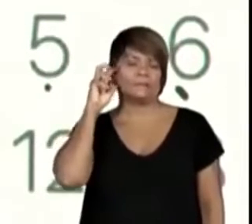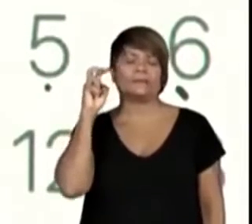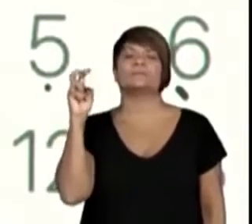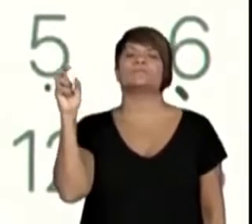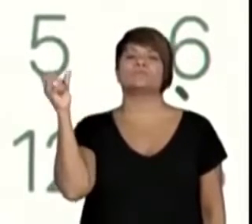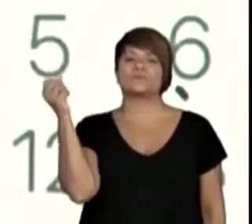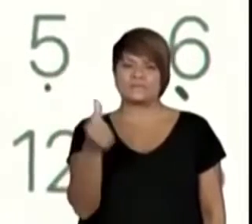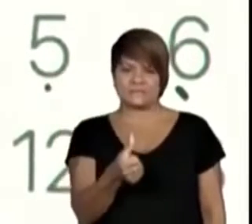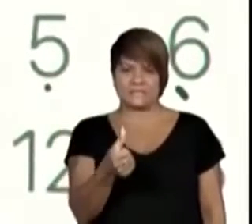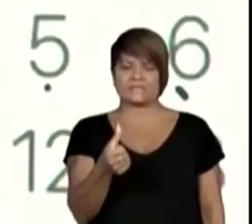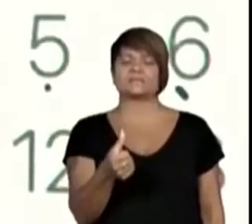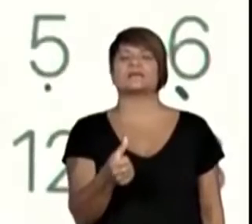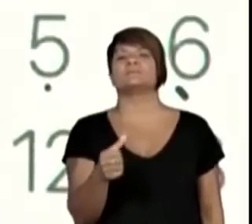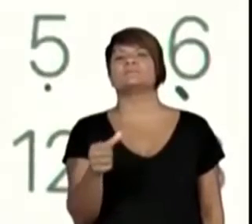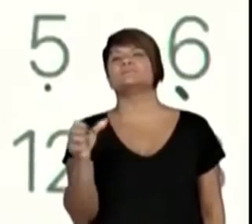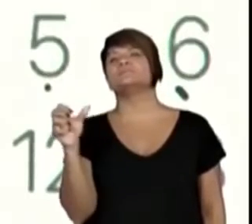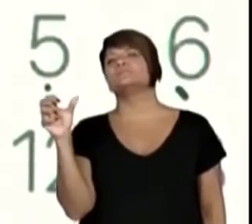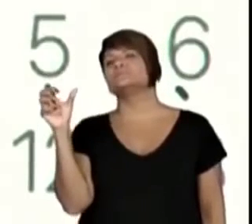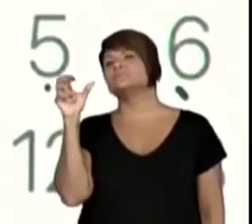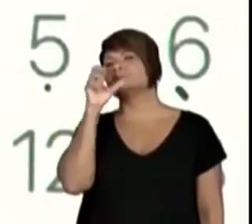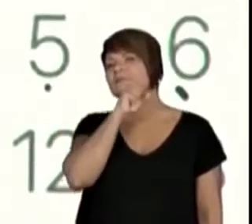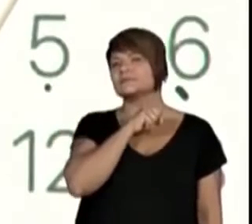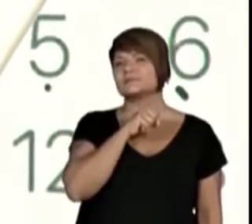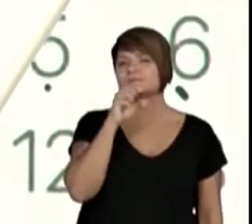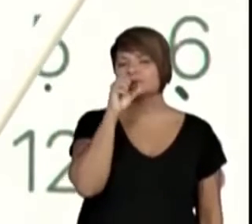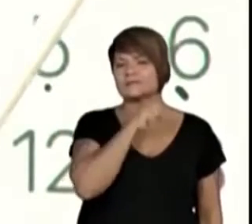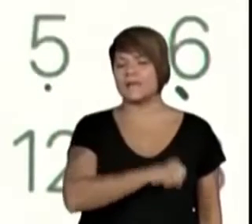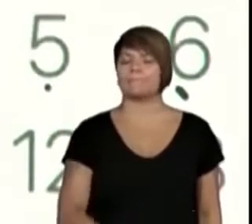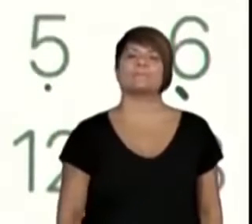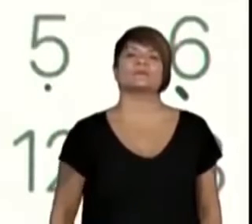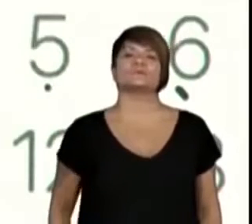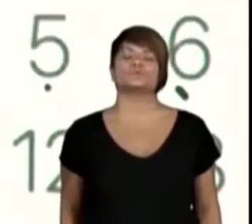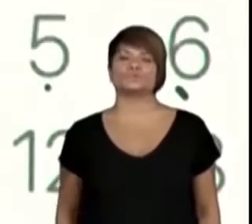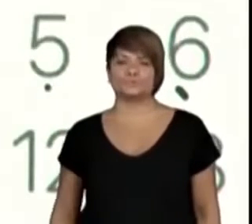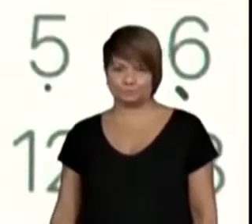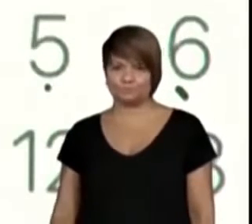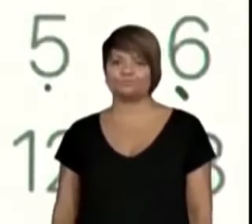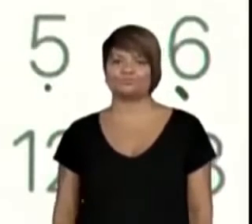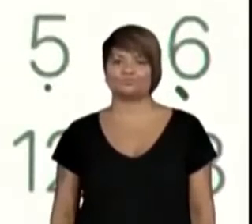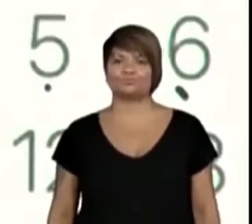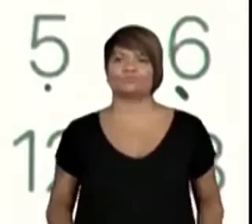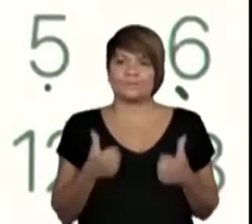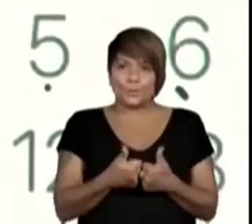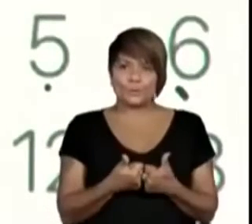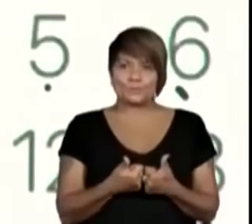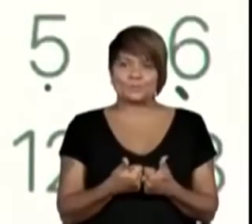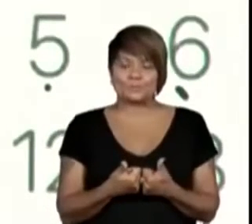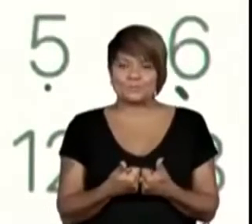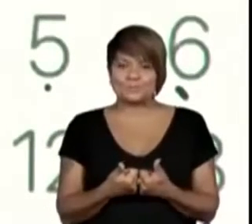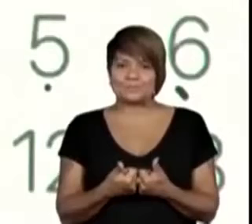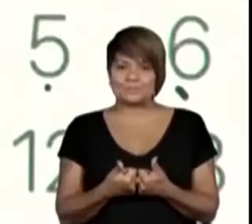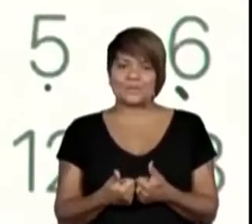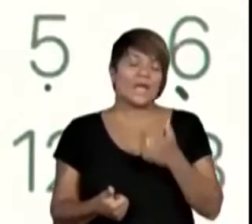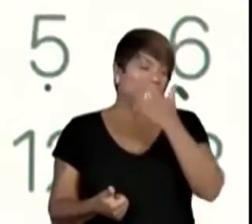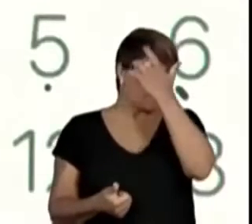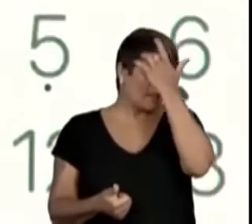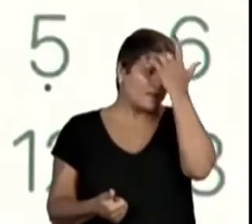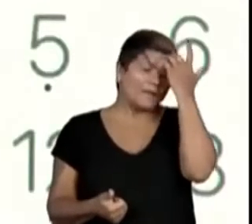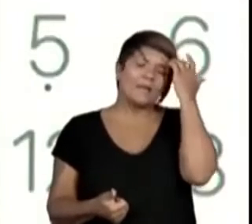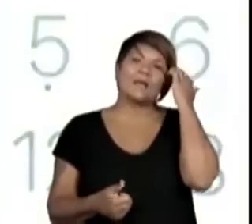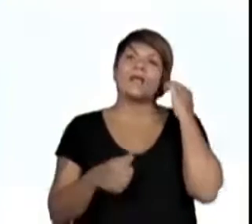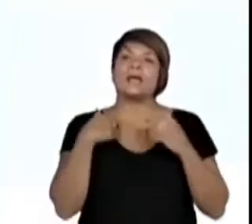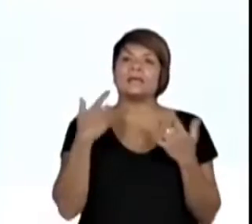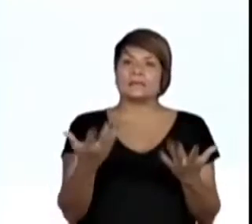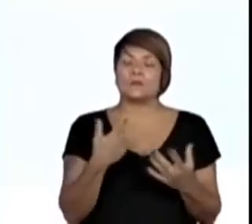quarta-feira, quinta-feira, sexta-feira e sábado, tá bom? Então, para falar